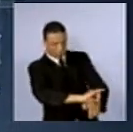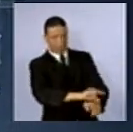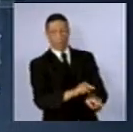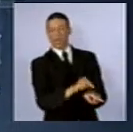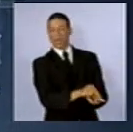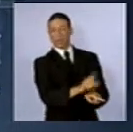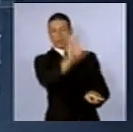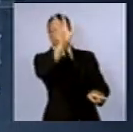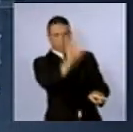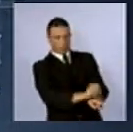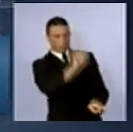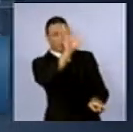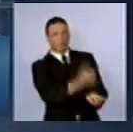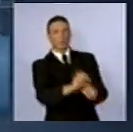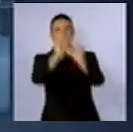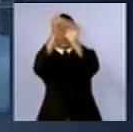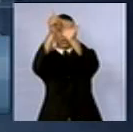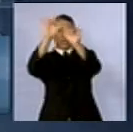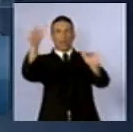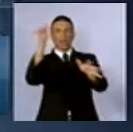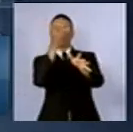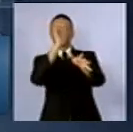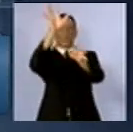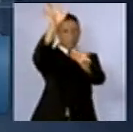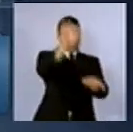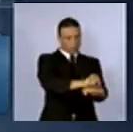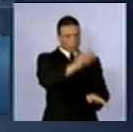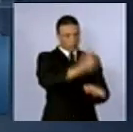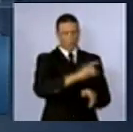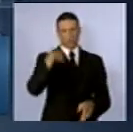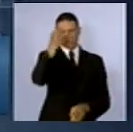variações dos Campos magnéticos durante 24